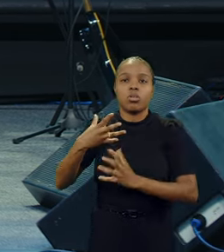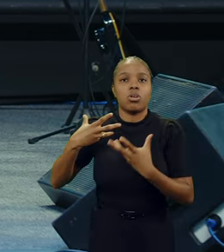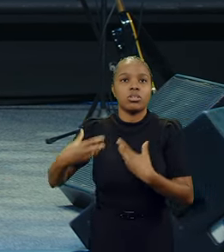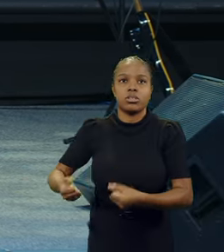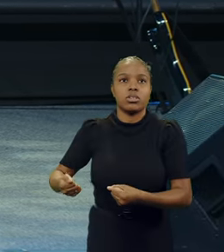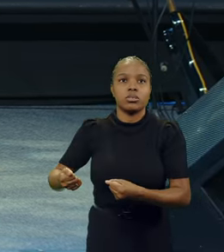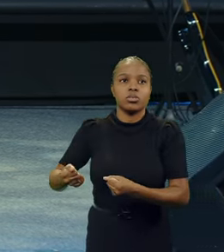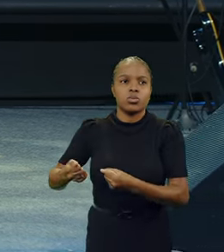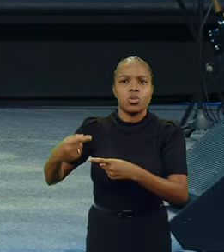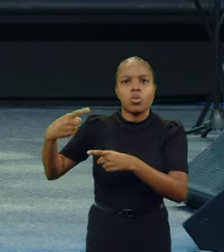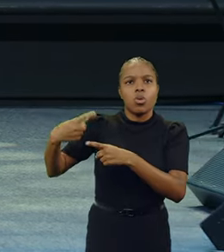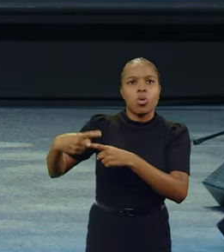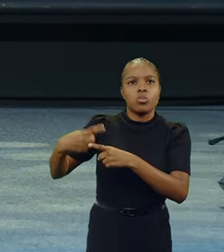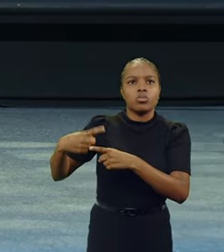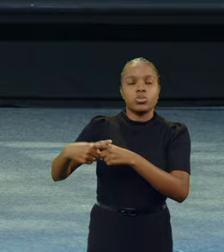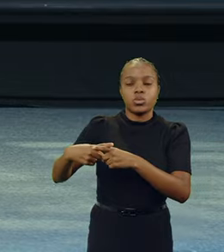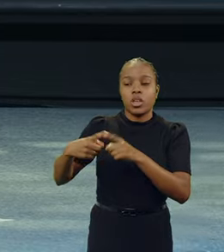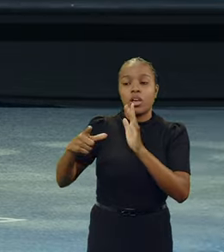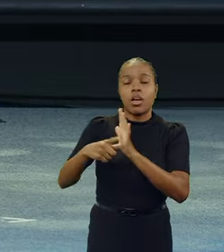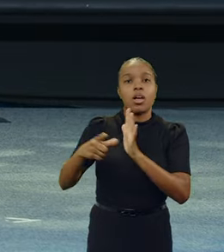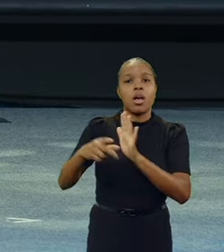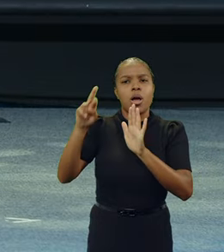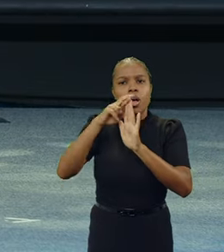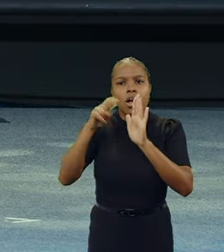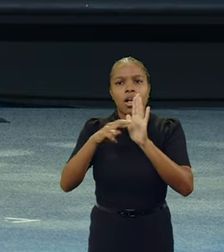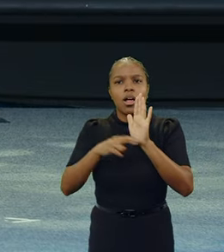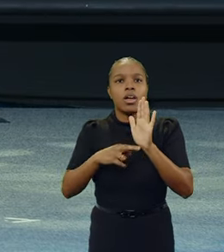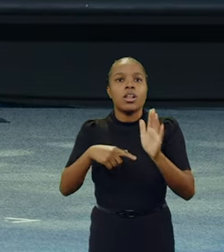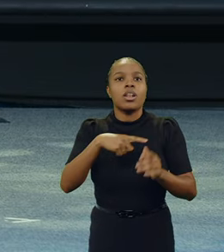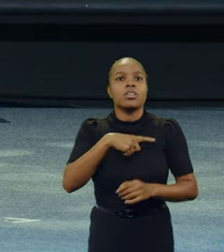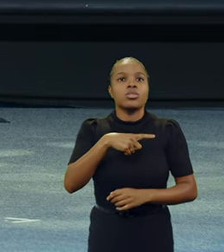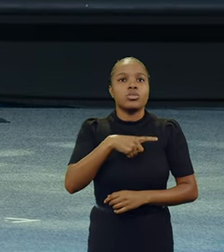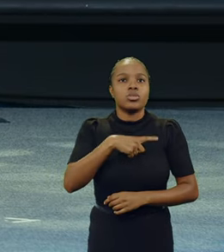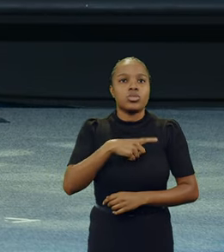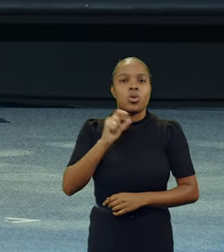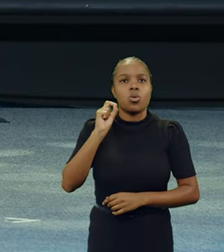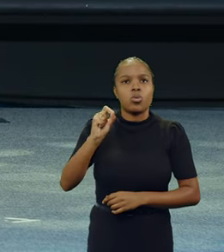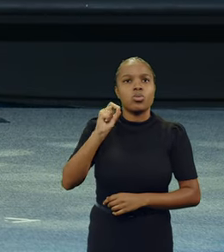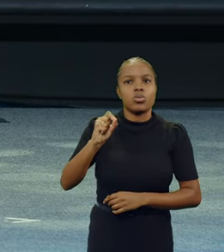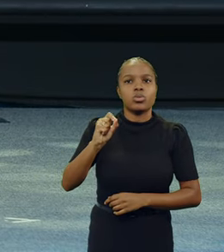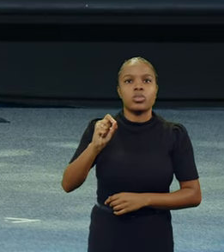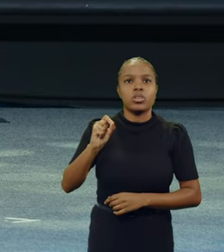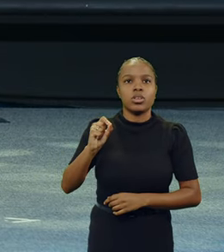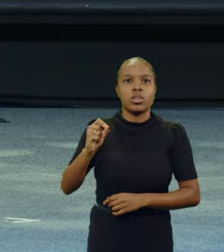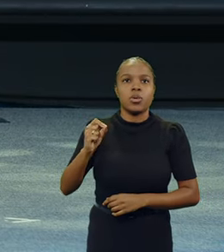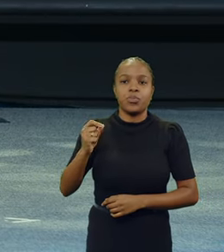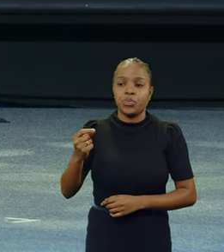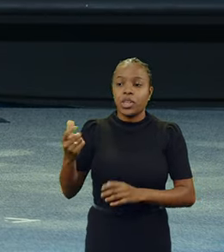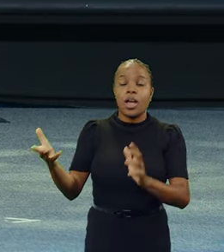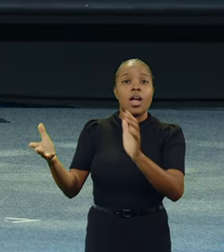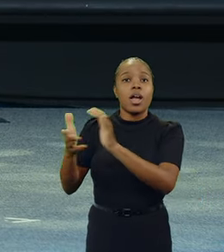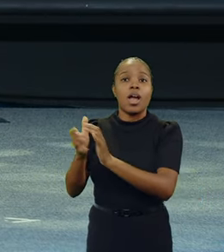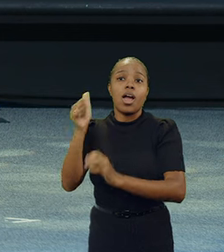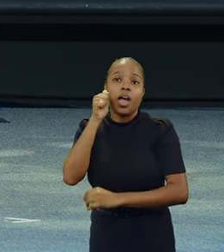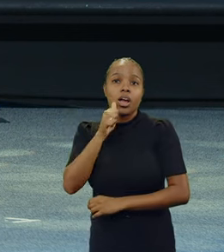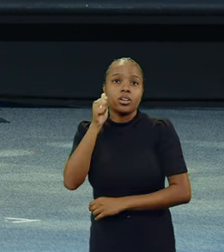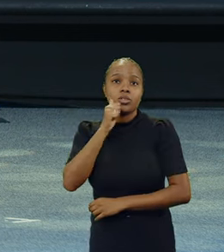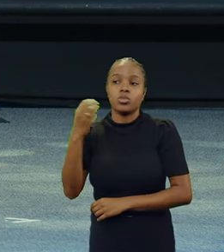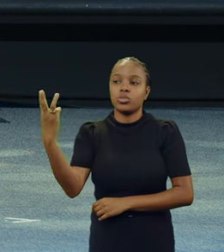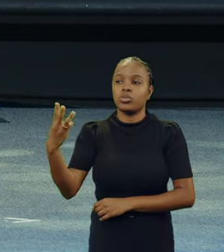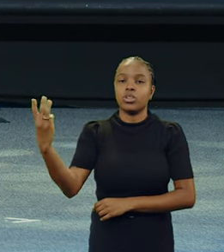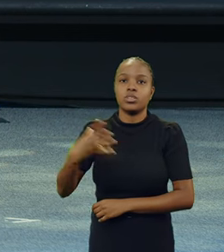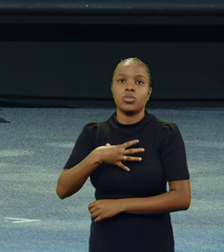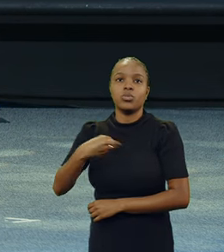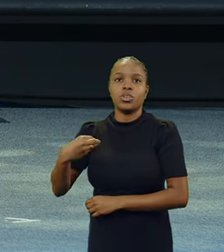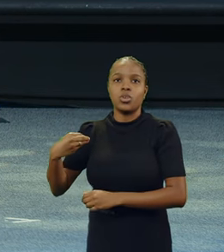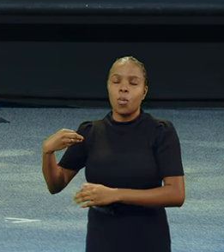Porque segundo a lei do Levirato, ele tinha que dar Tamar ao seu terceiro filho, para continuar a